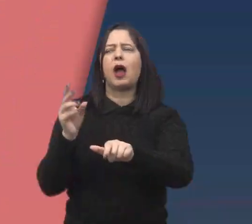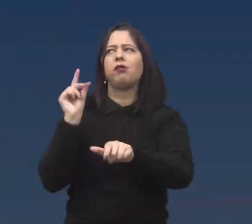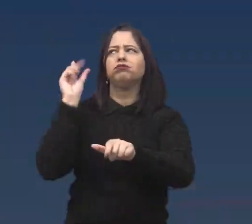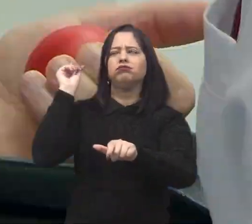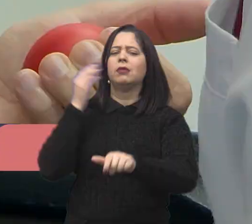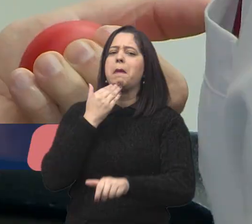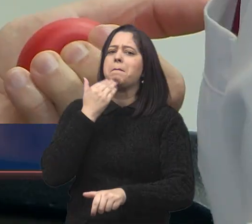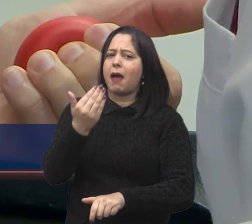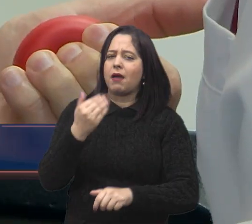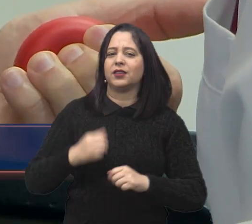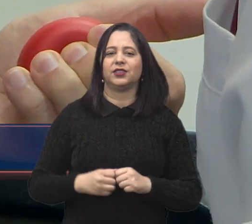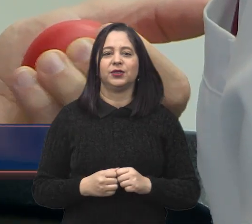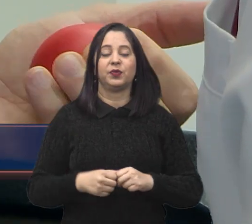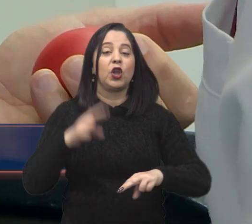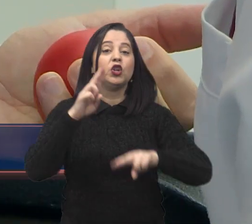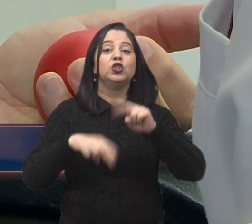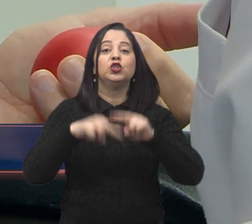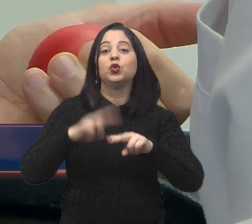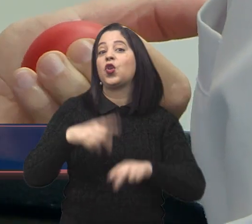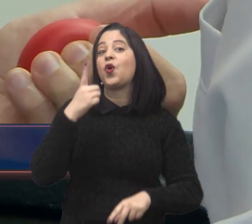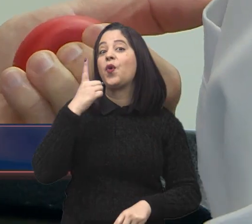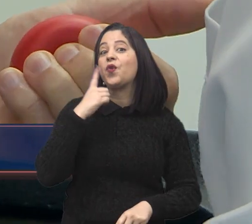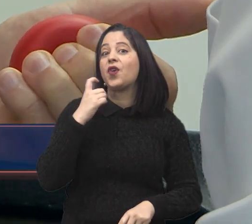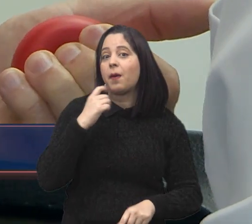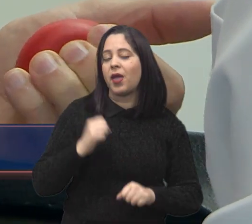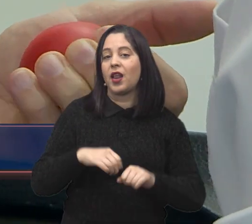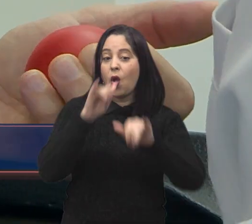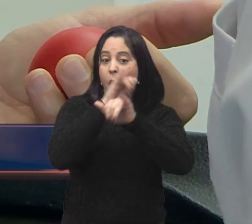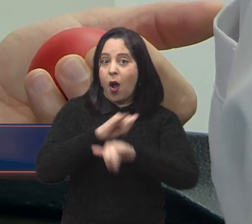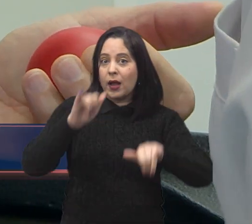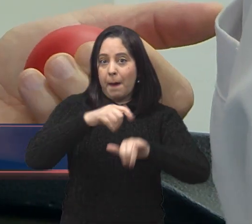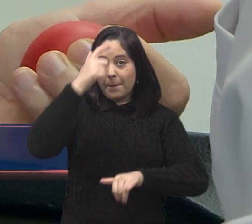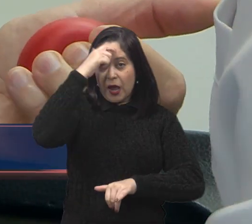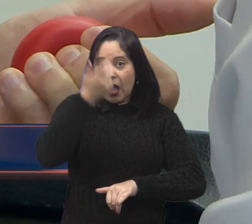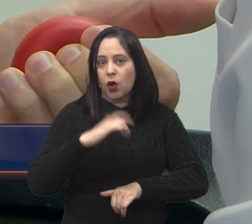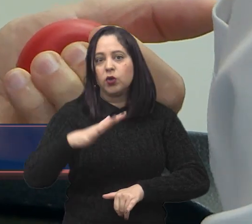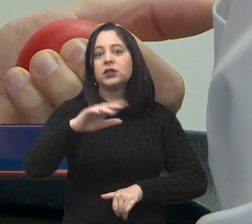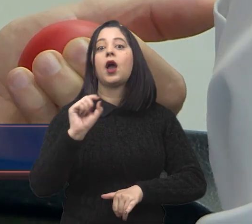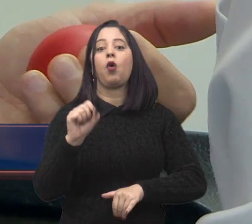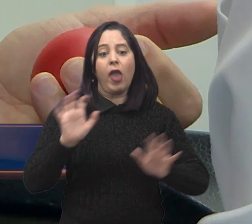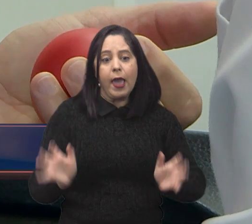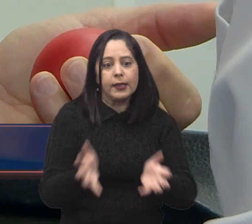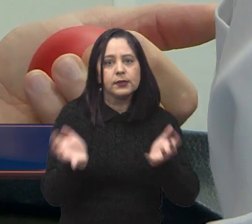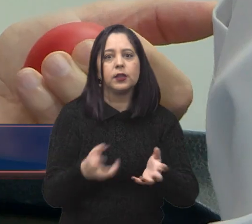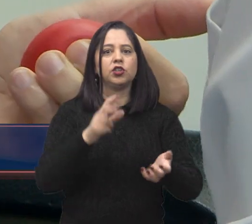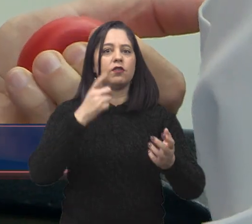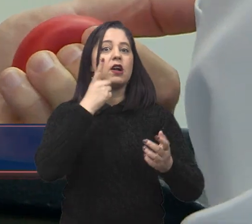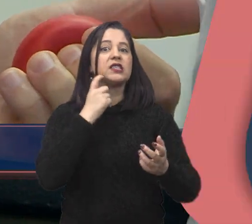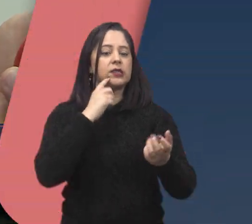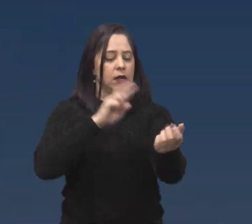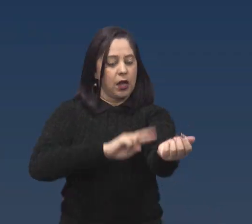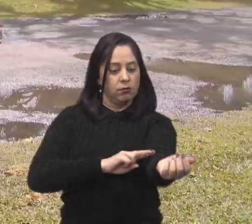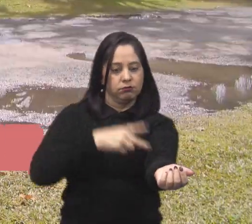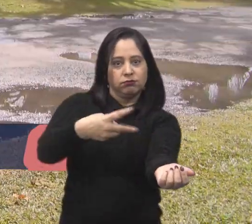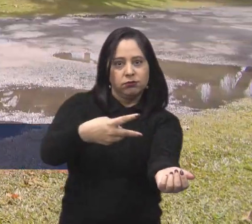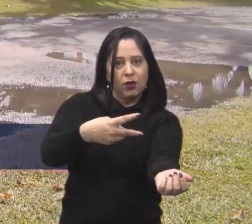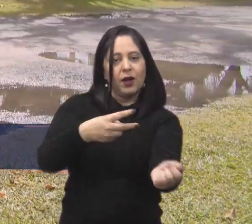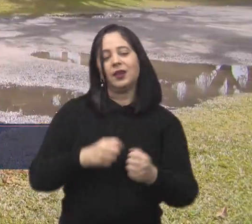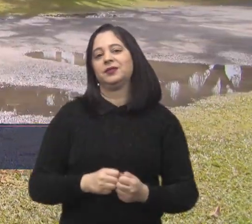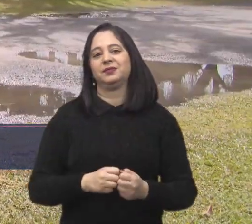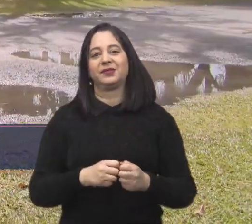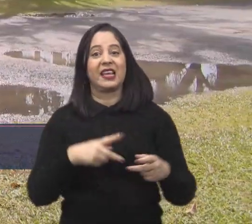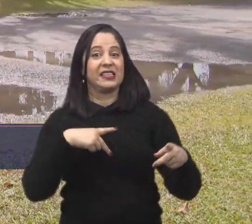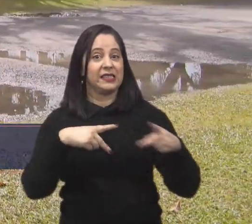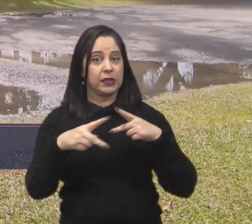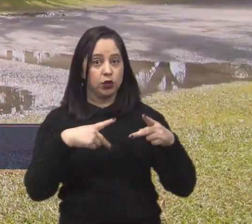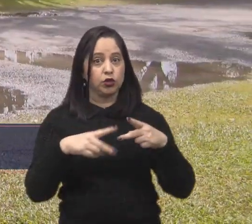bairro. Junho Vermelho, campanha de conscientização reforça a importância da doação de sangue. São José